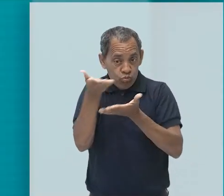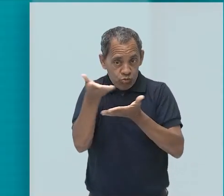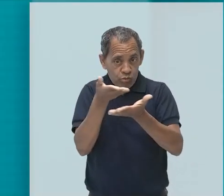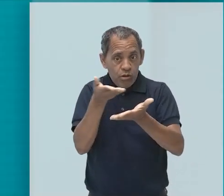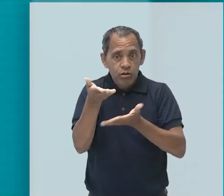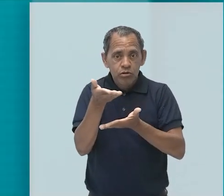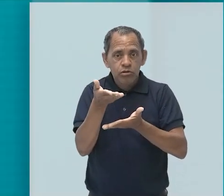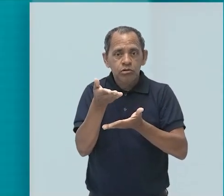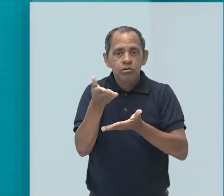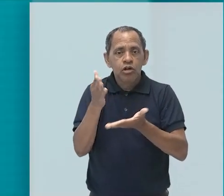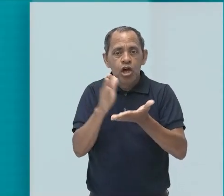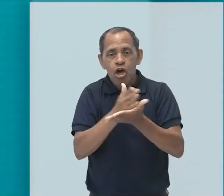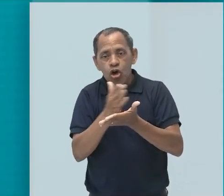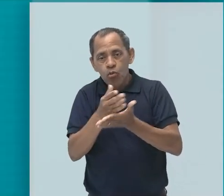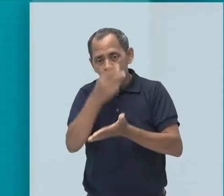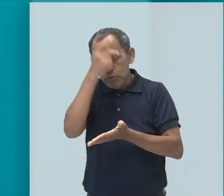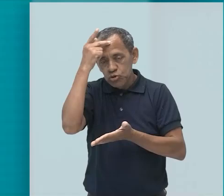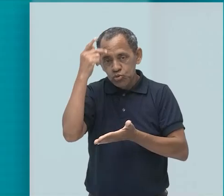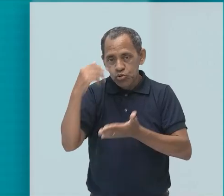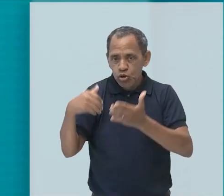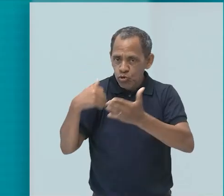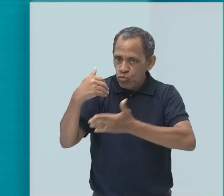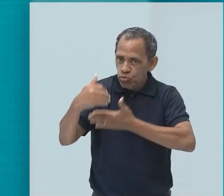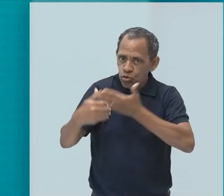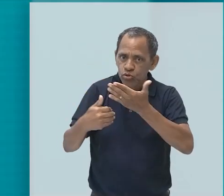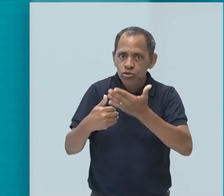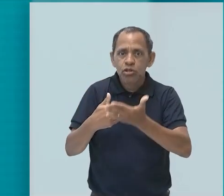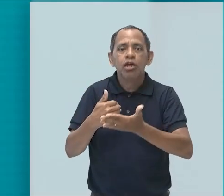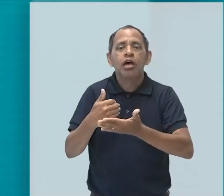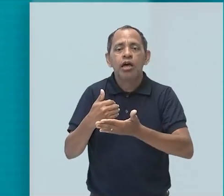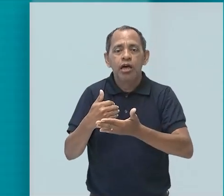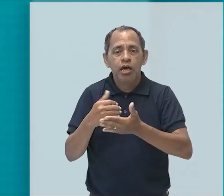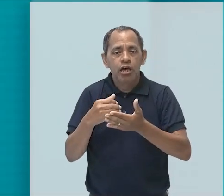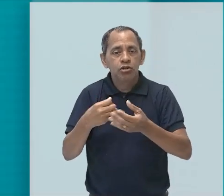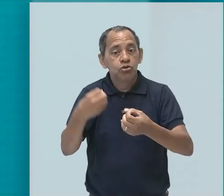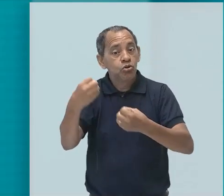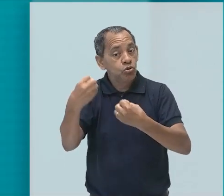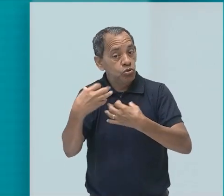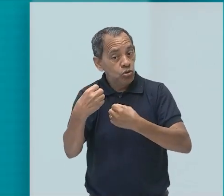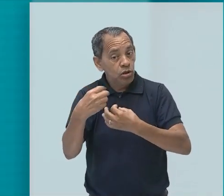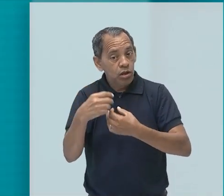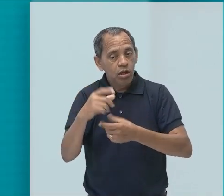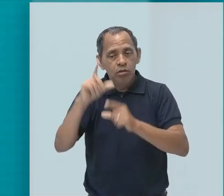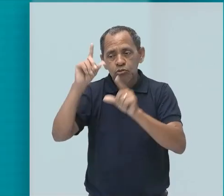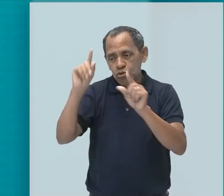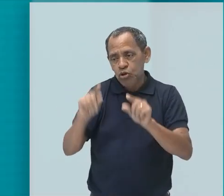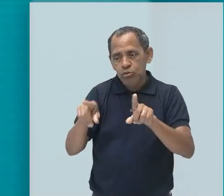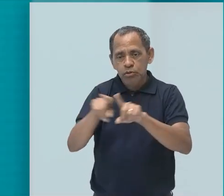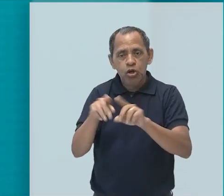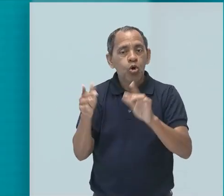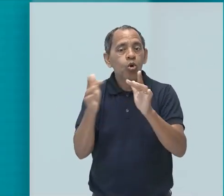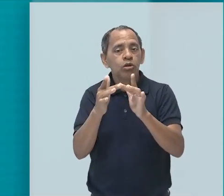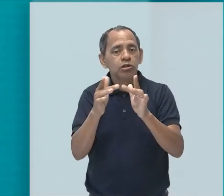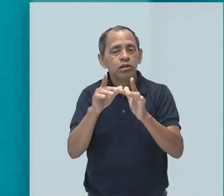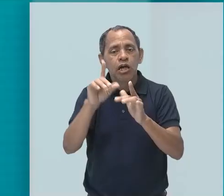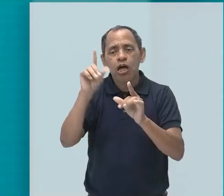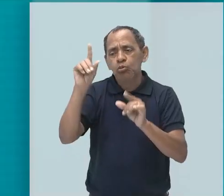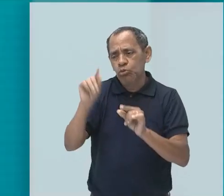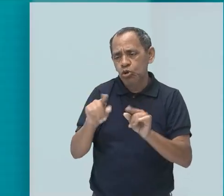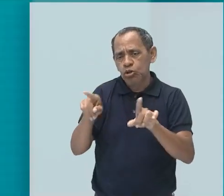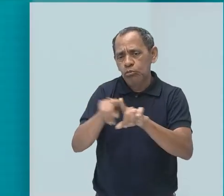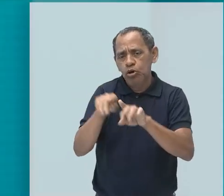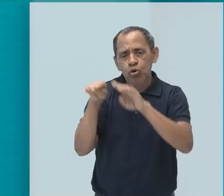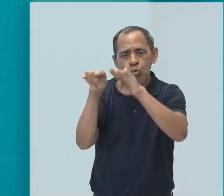é alguém com um processo de escolarização menor e que, portanto, teve menos contato ali com o